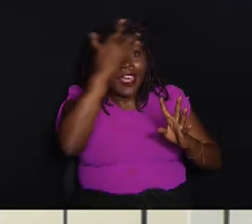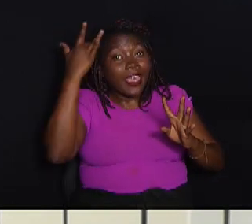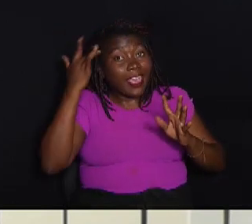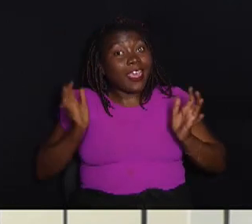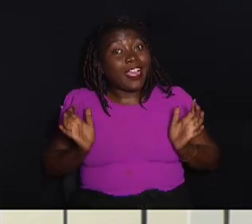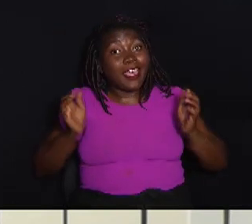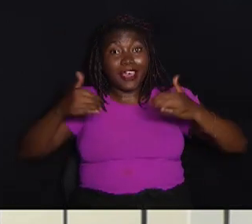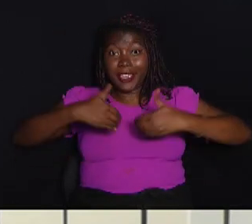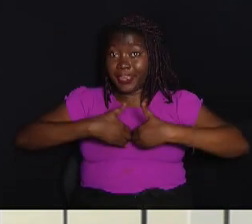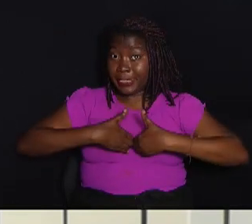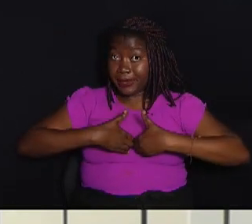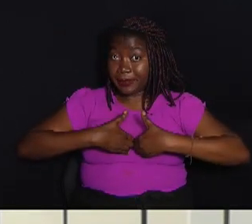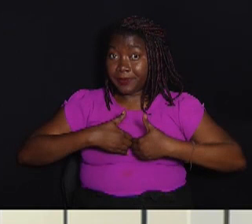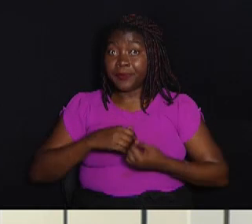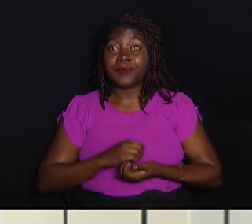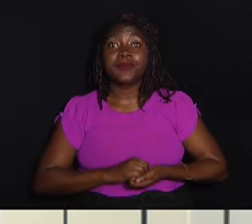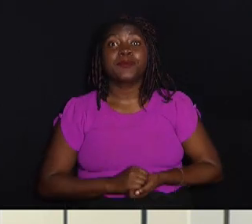transtorno do espectro